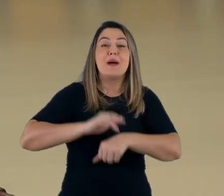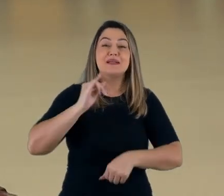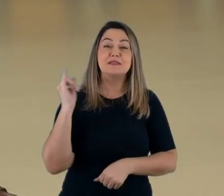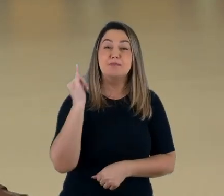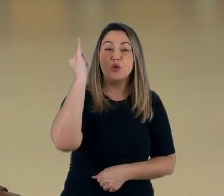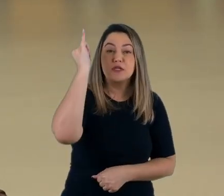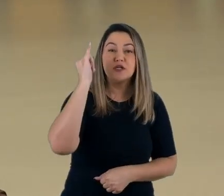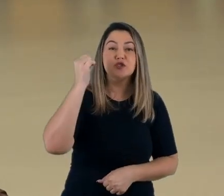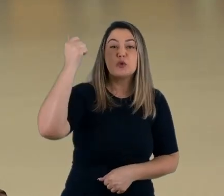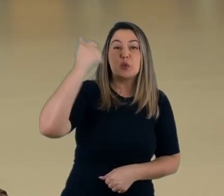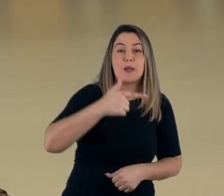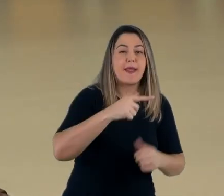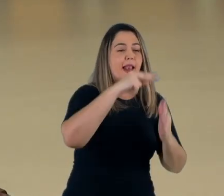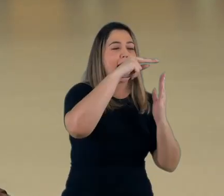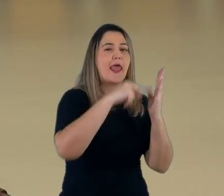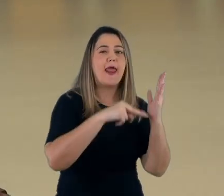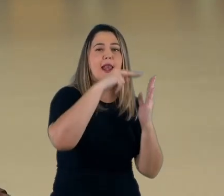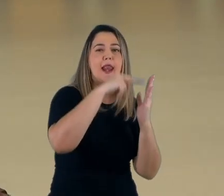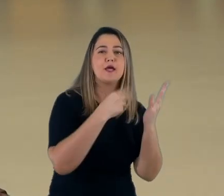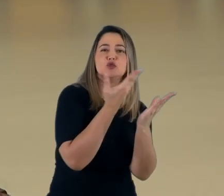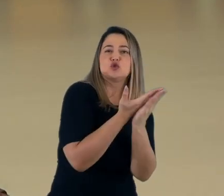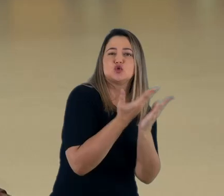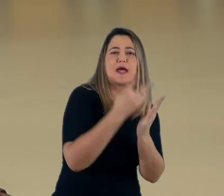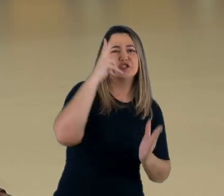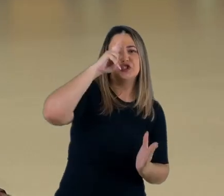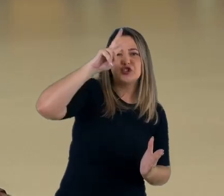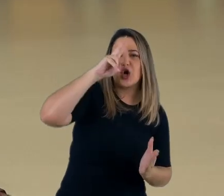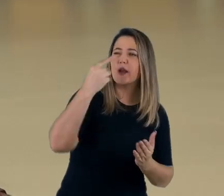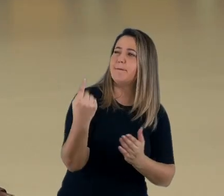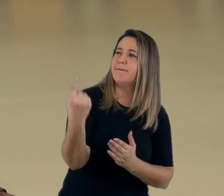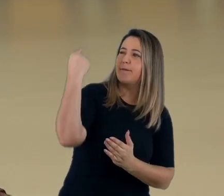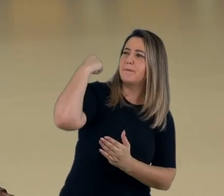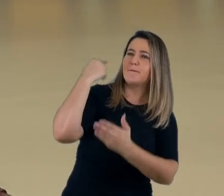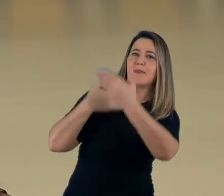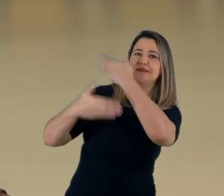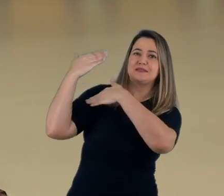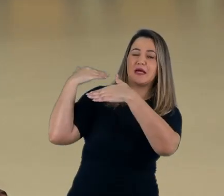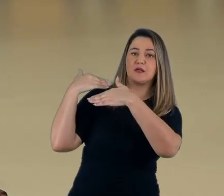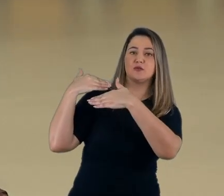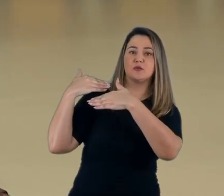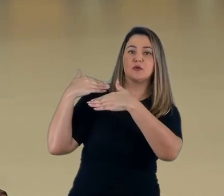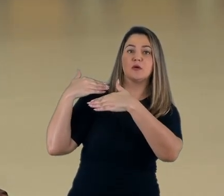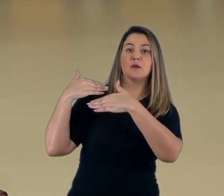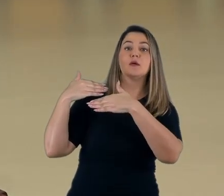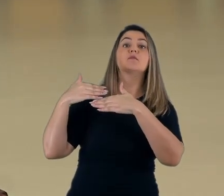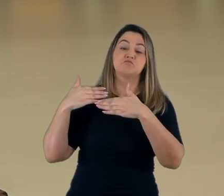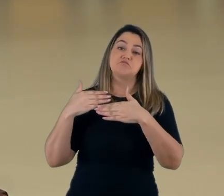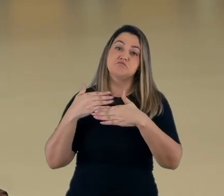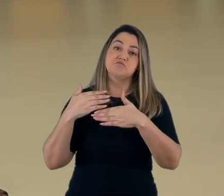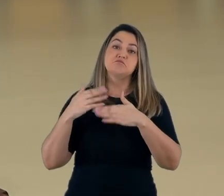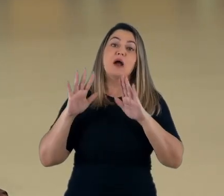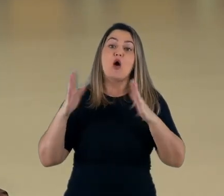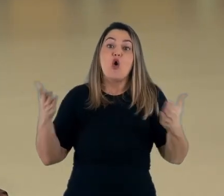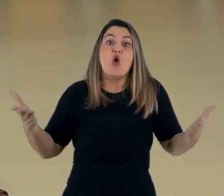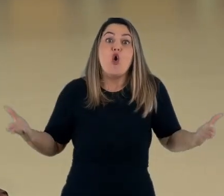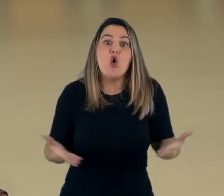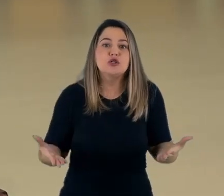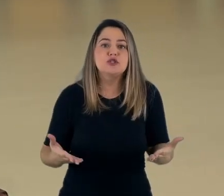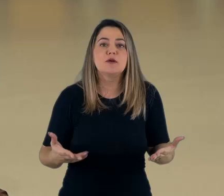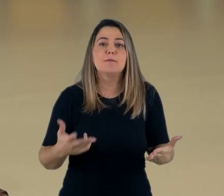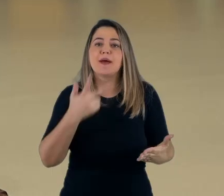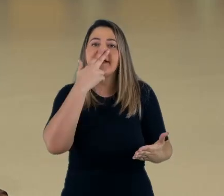estudar a história é conseguir ser uma testemunha da história, perceber os eventos como se fosse